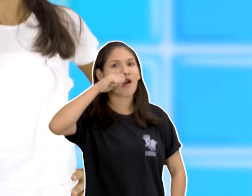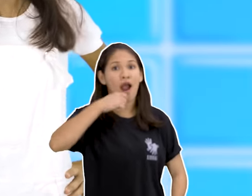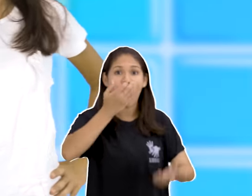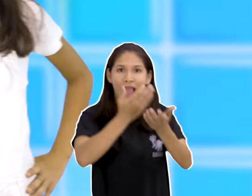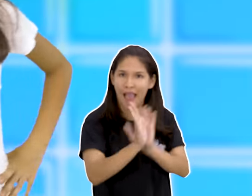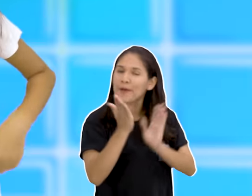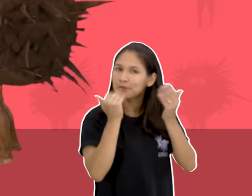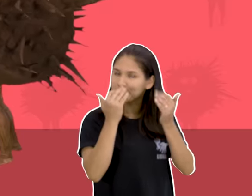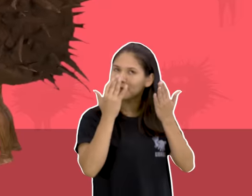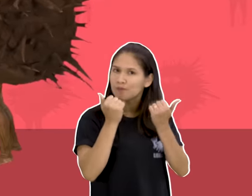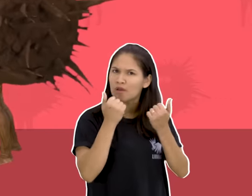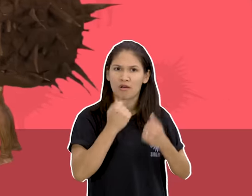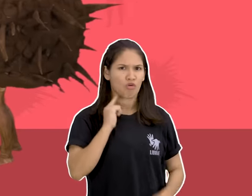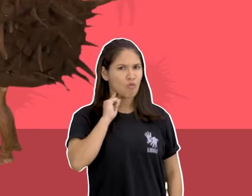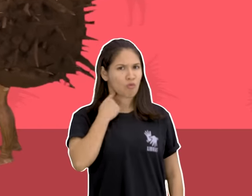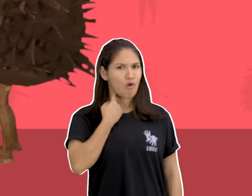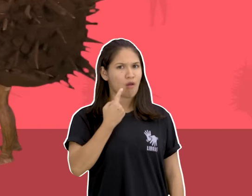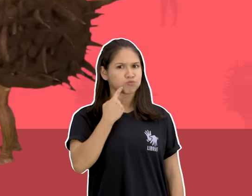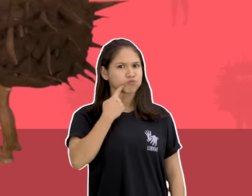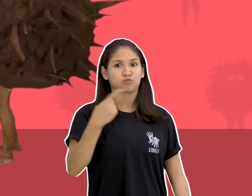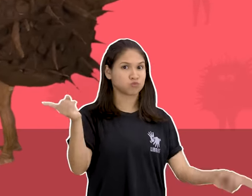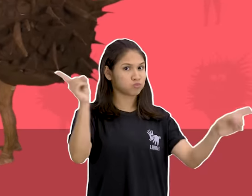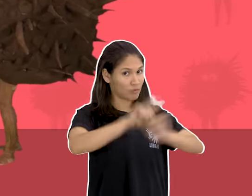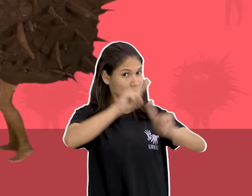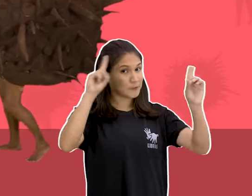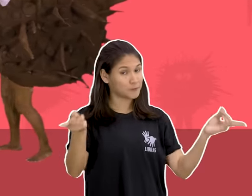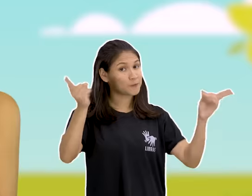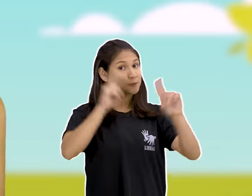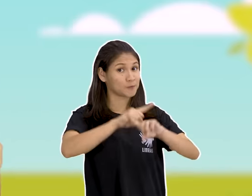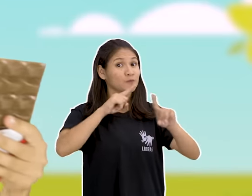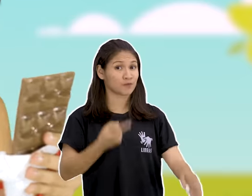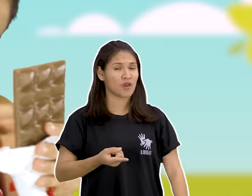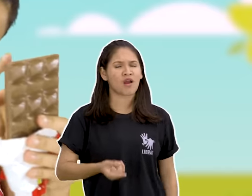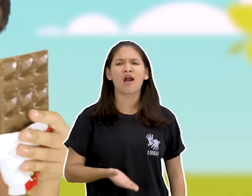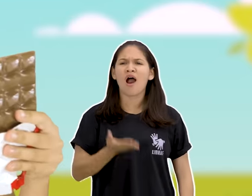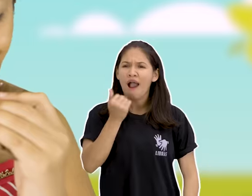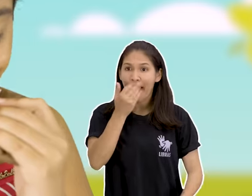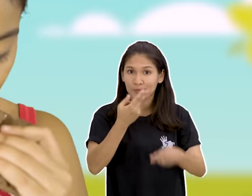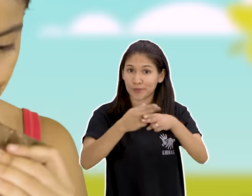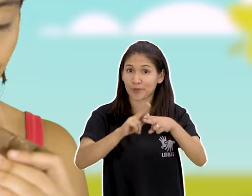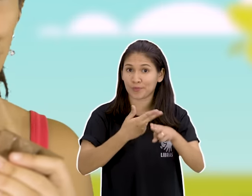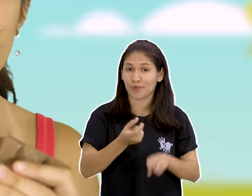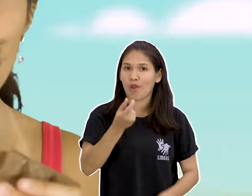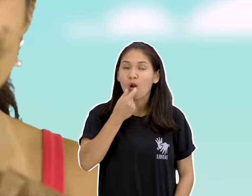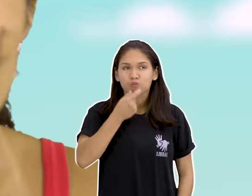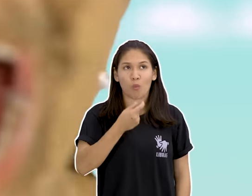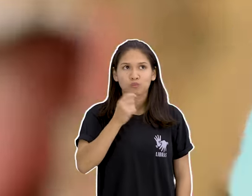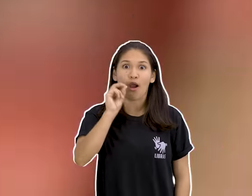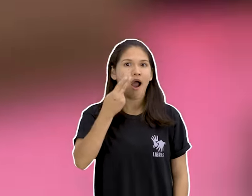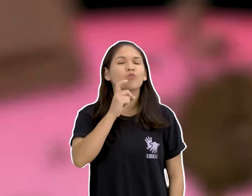Depois da refeição, pra que a dona sujeirinha não tome conta não. Se comer um chocolate, chiclete